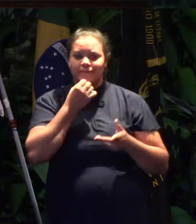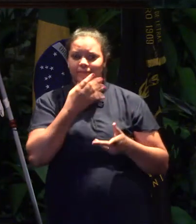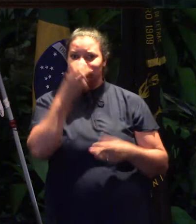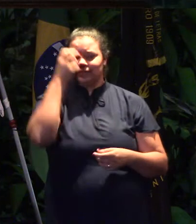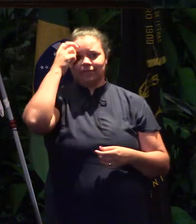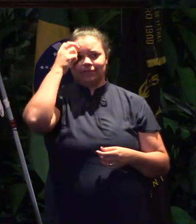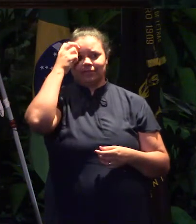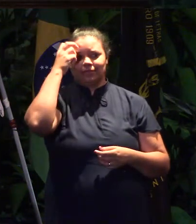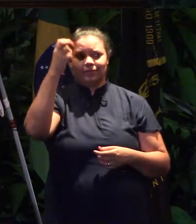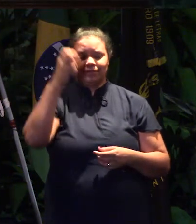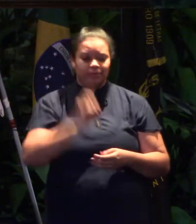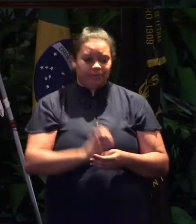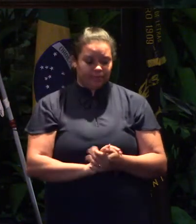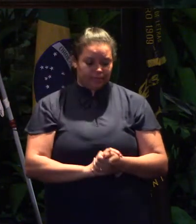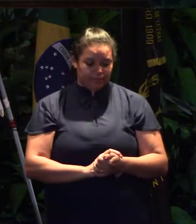né?